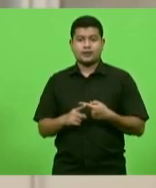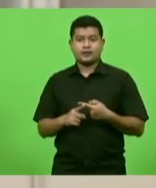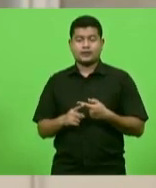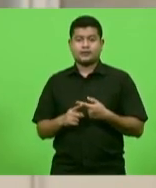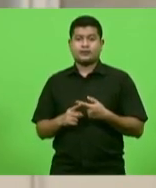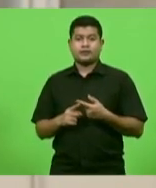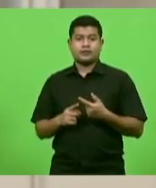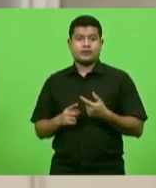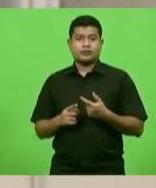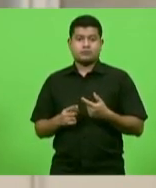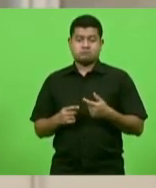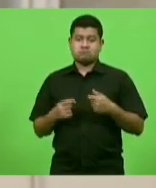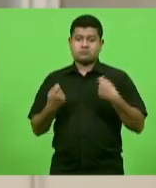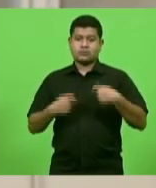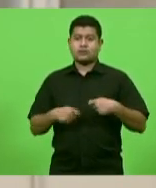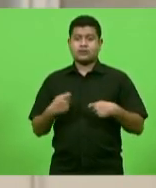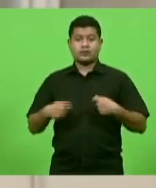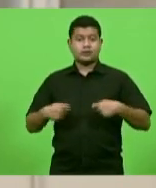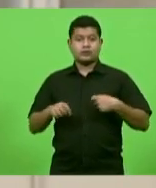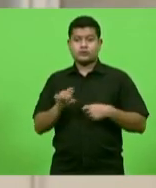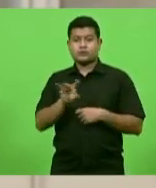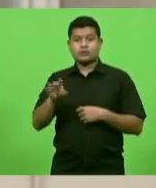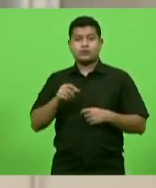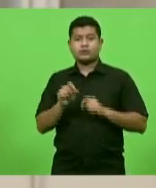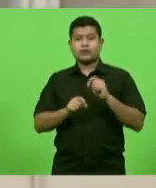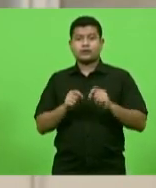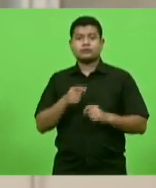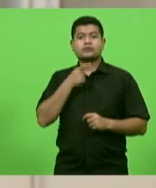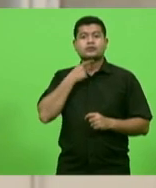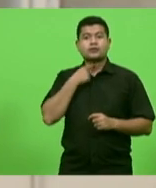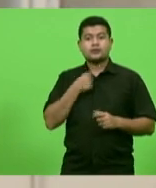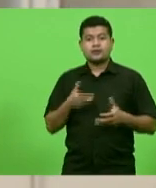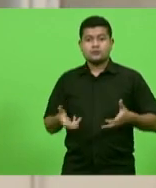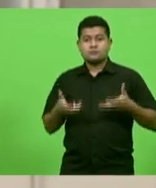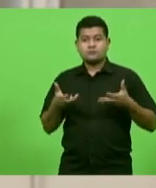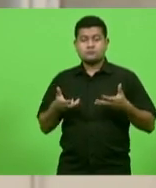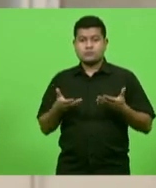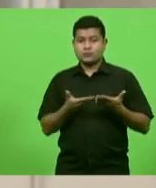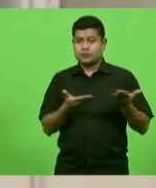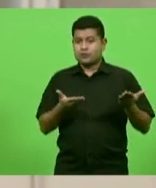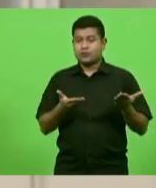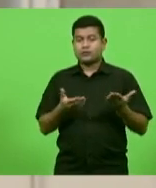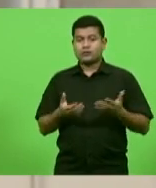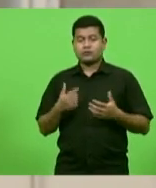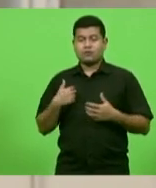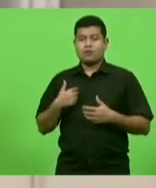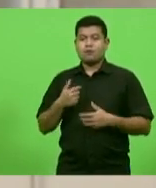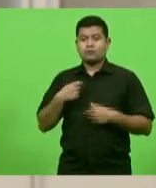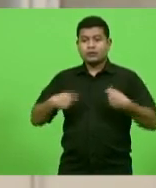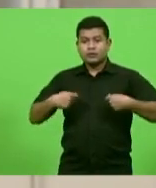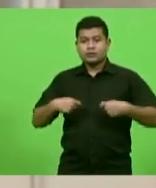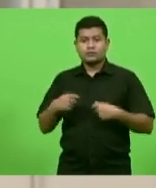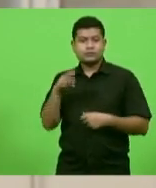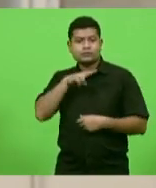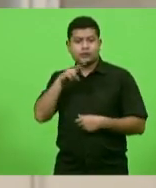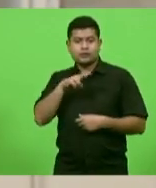Bastando uma motivação um despacho motivado por autorizar a